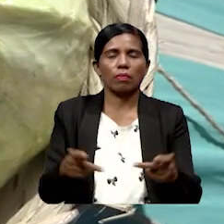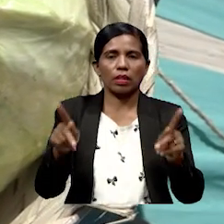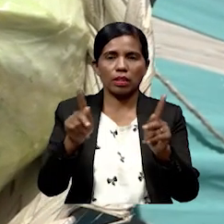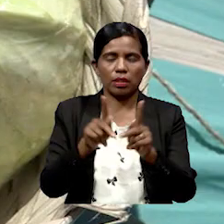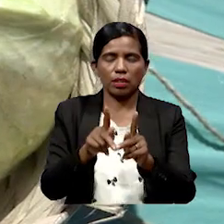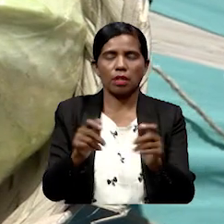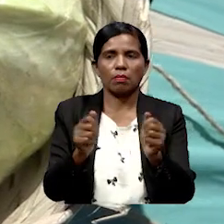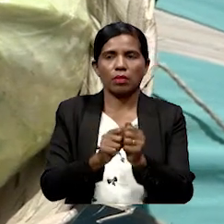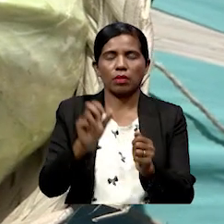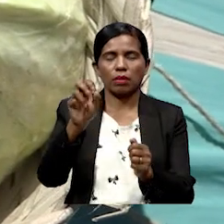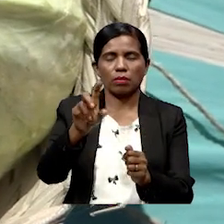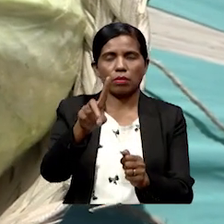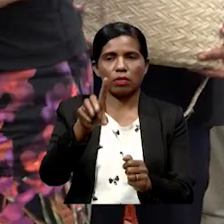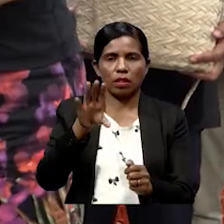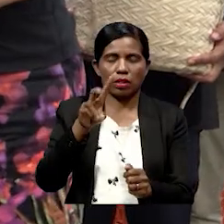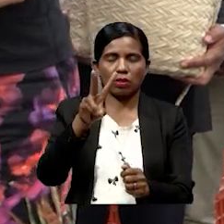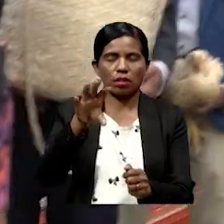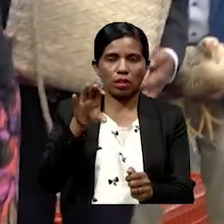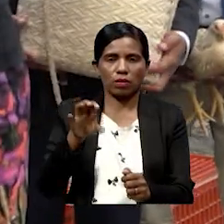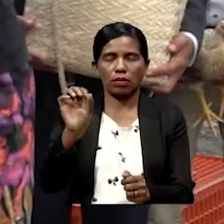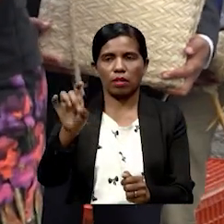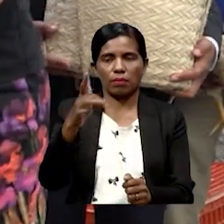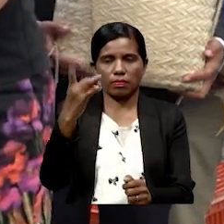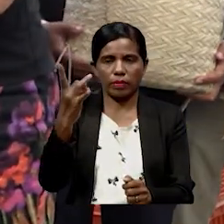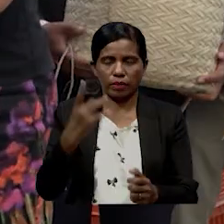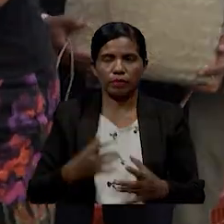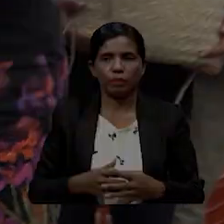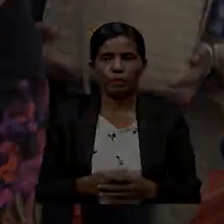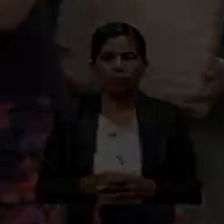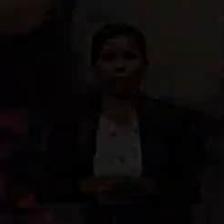atus rua sanulu resinwalu. Felicitas Borges, Jaime dos Santos, GMN.